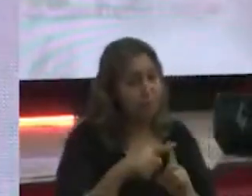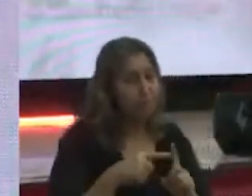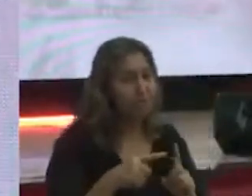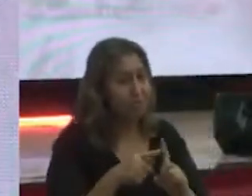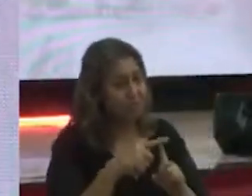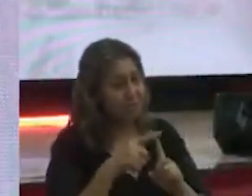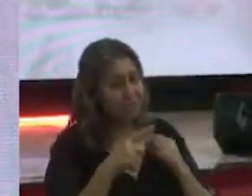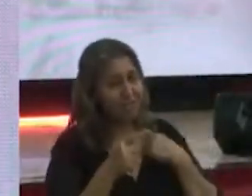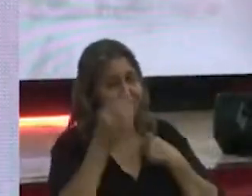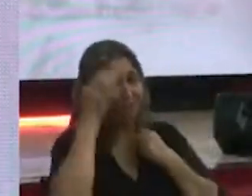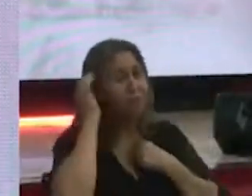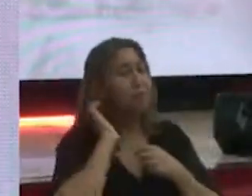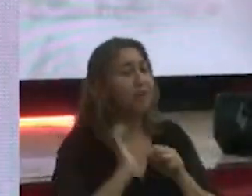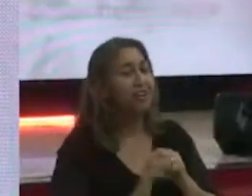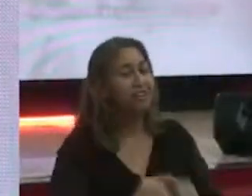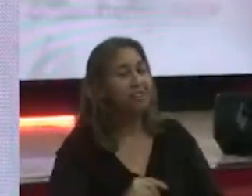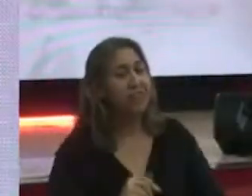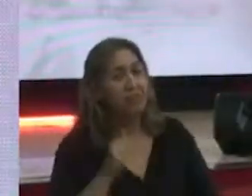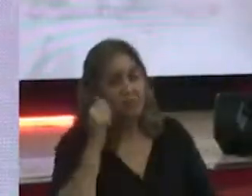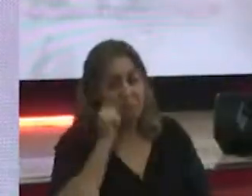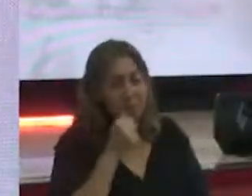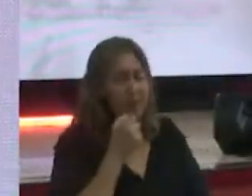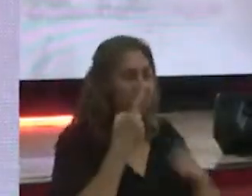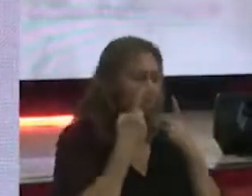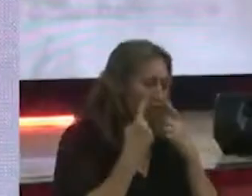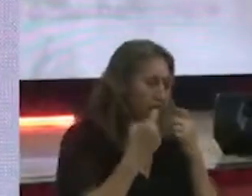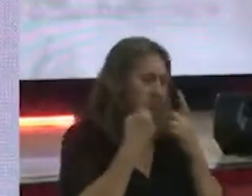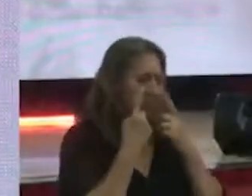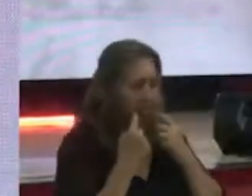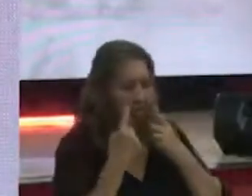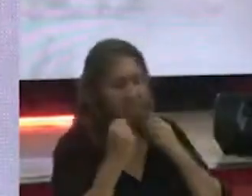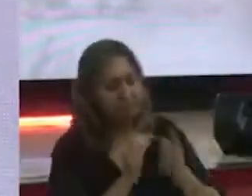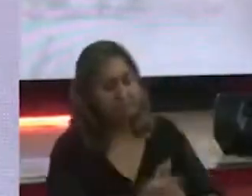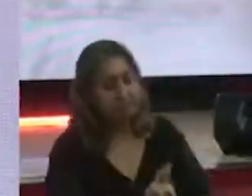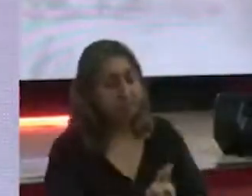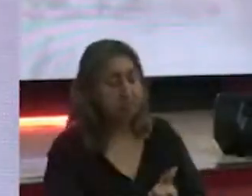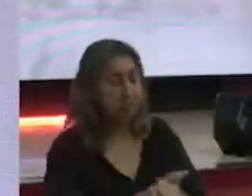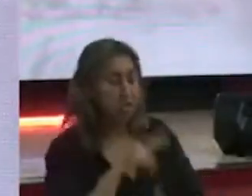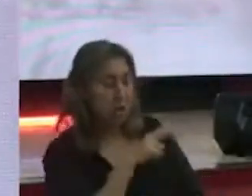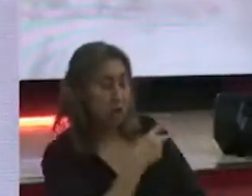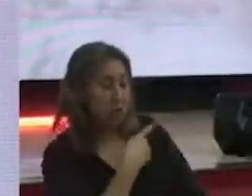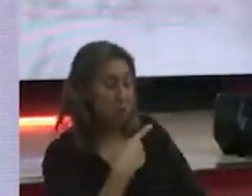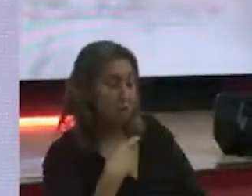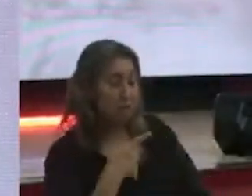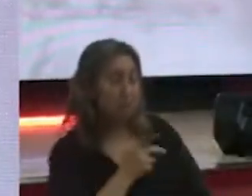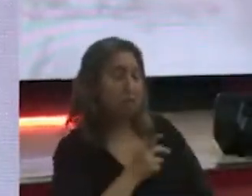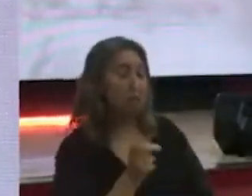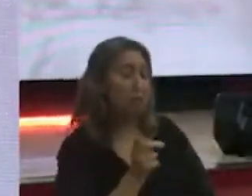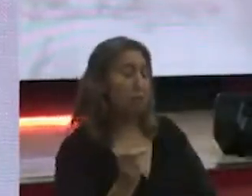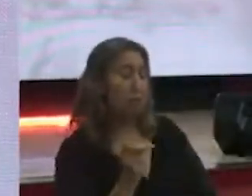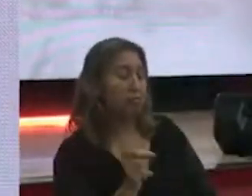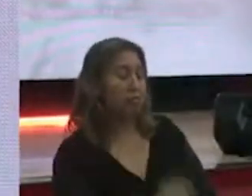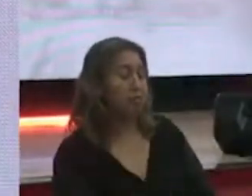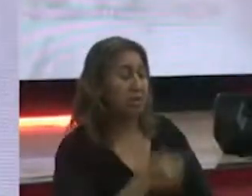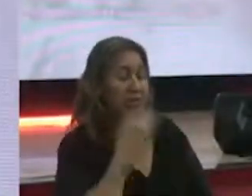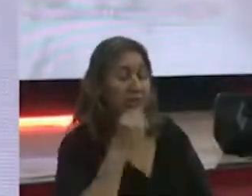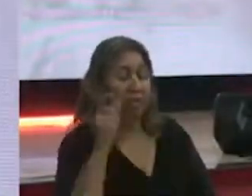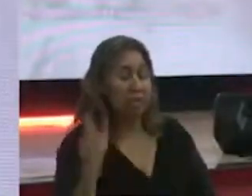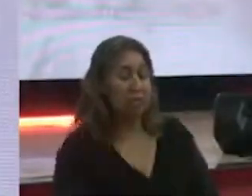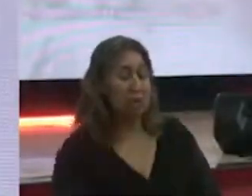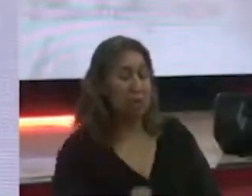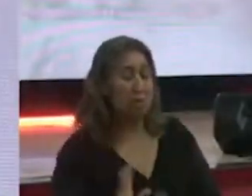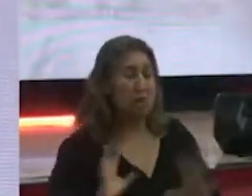crítica e a irmã chorando a irmã chorando e olhava pro pastor e apontava pro marido e dizia Esse homem é um